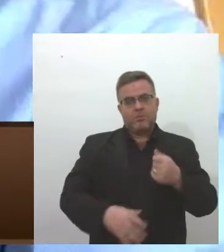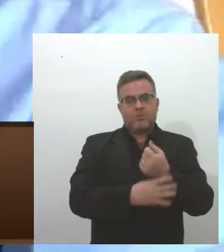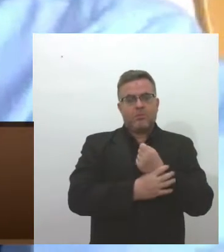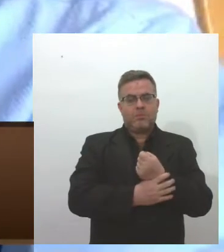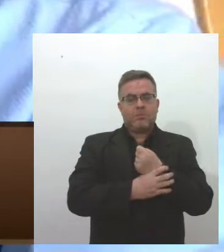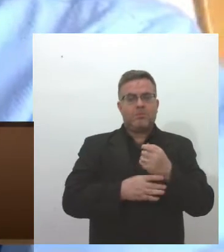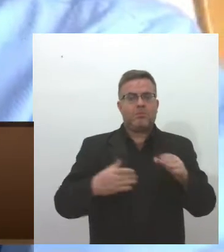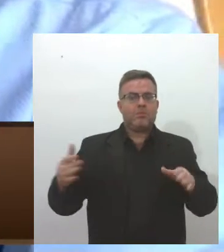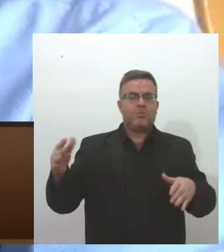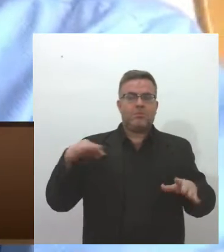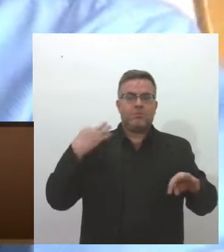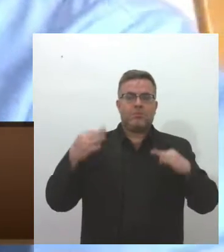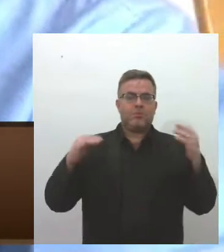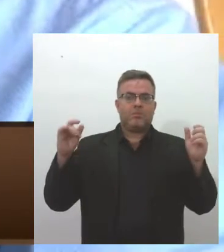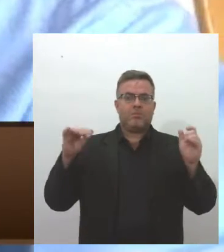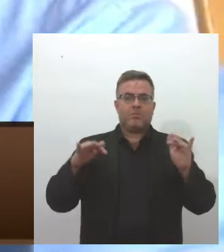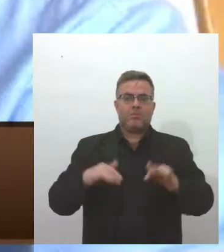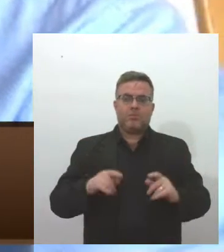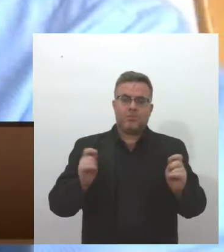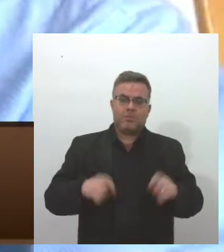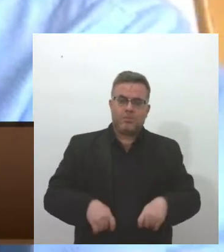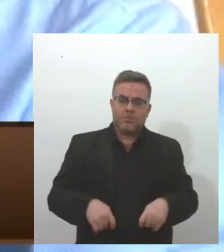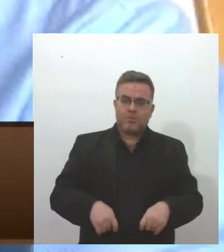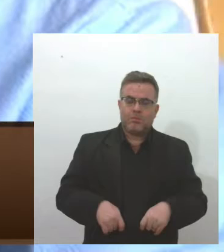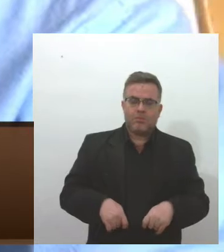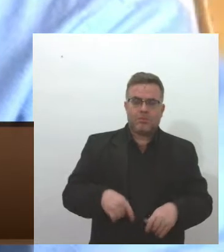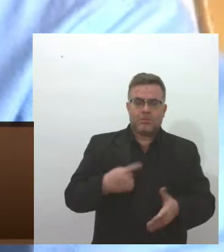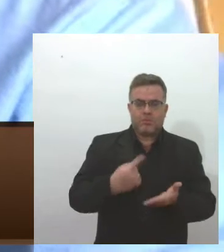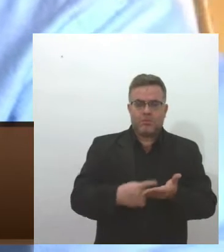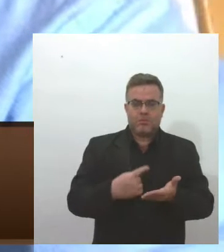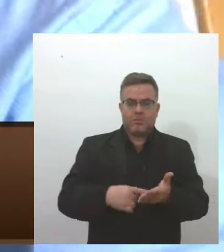mais fechados, né, conforme a vacinação